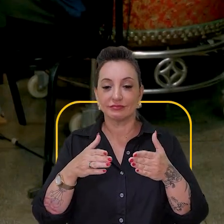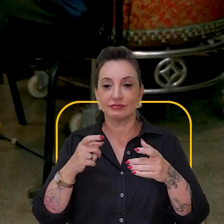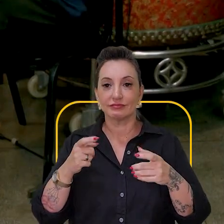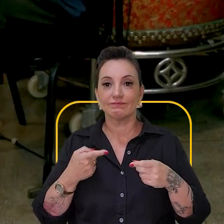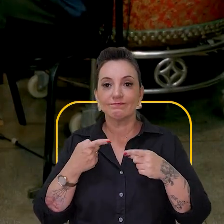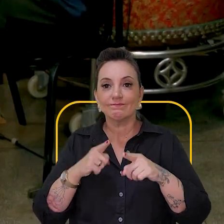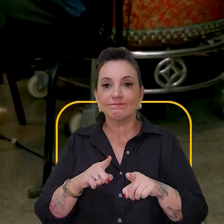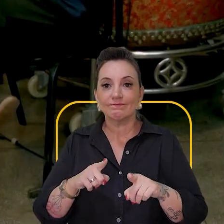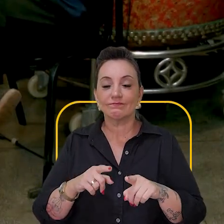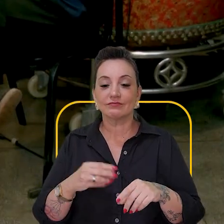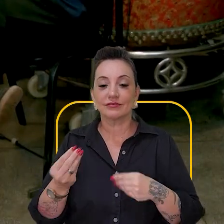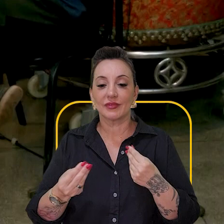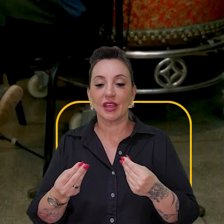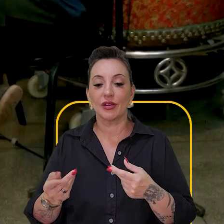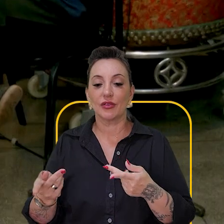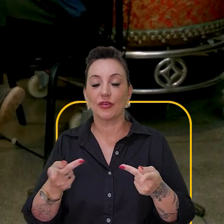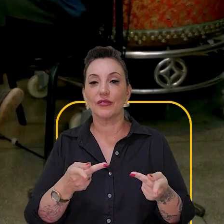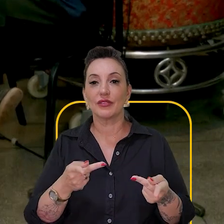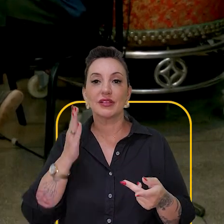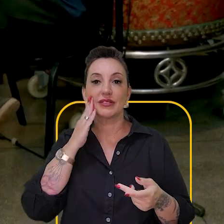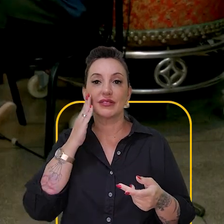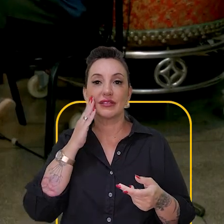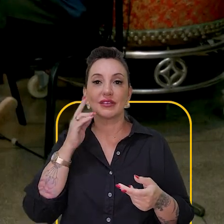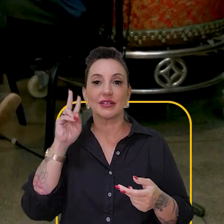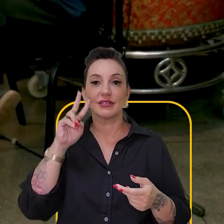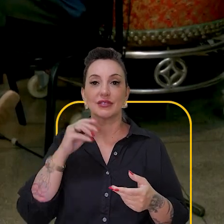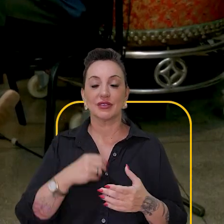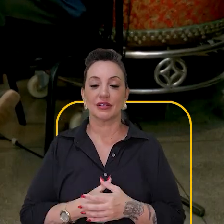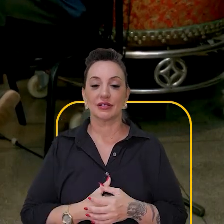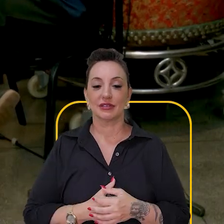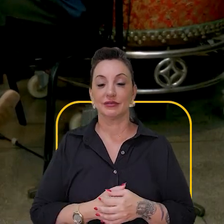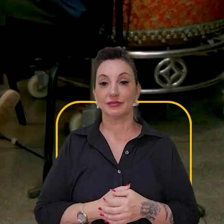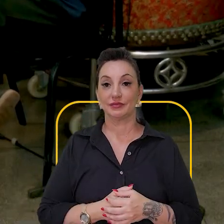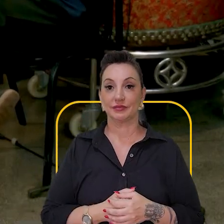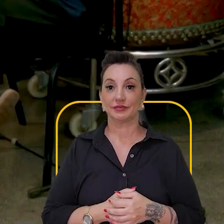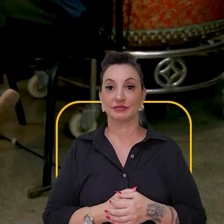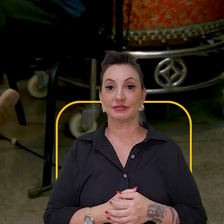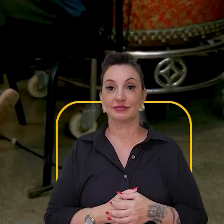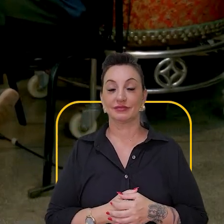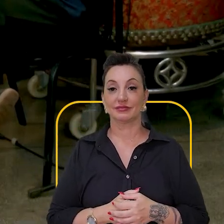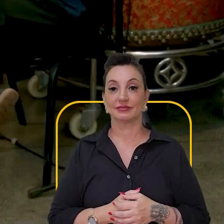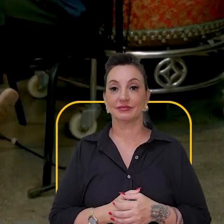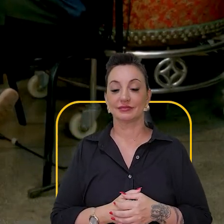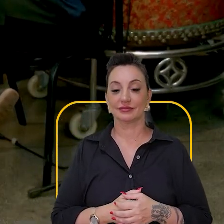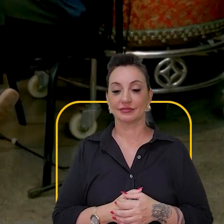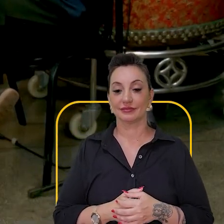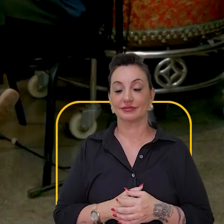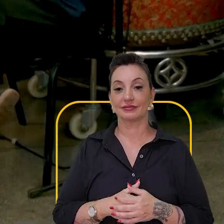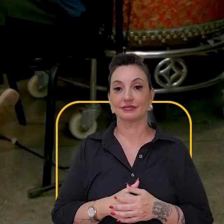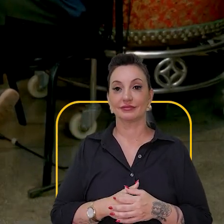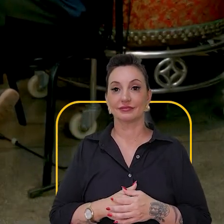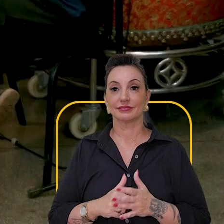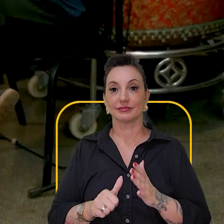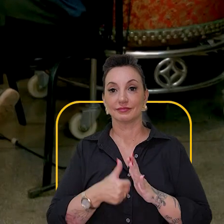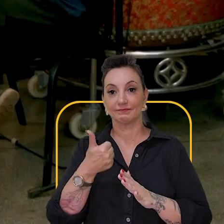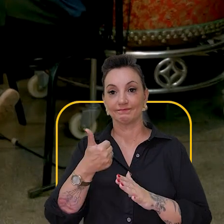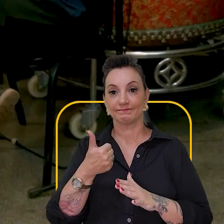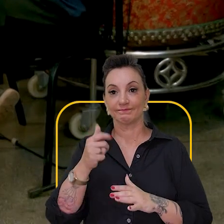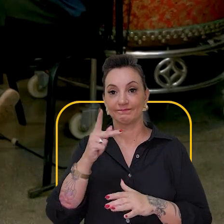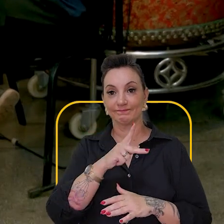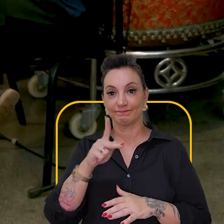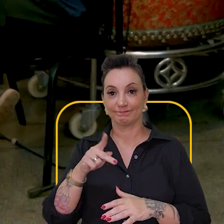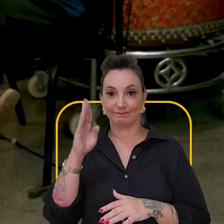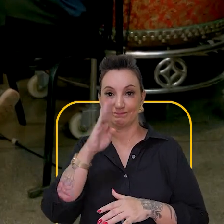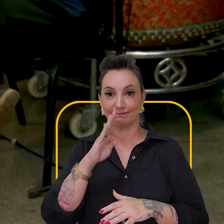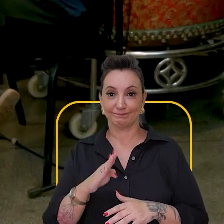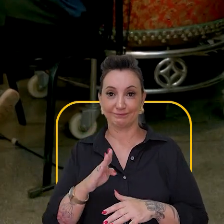faz essa provocação com os convidados para ouvir um pouco a história Então eu acho que primeiro de tudo o ser professor